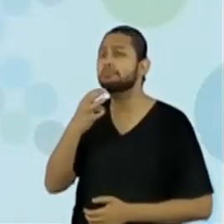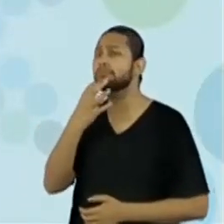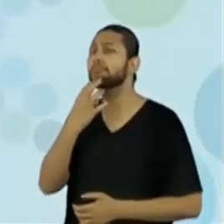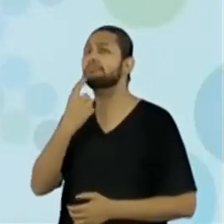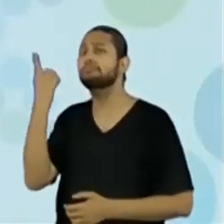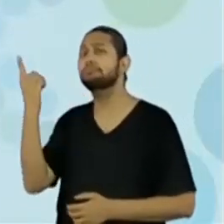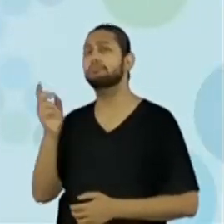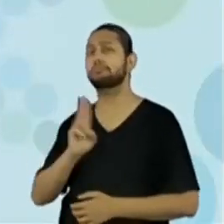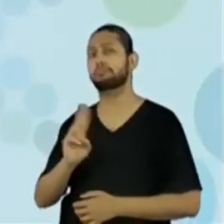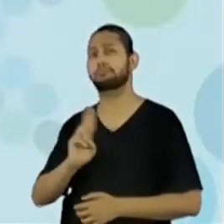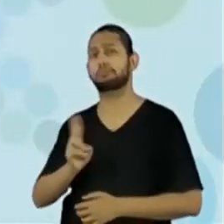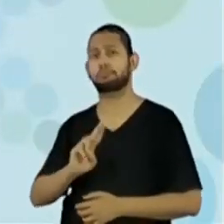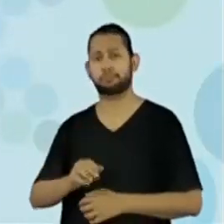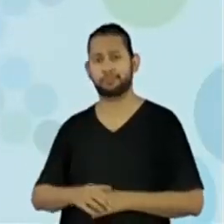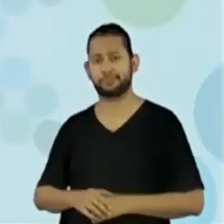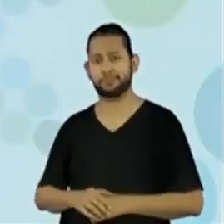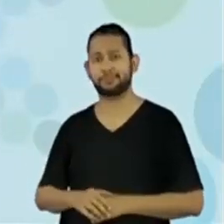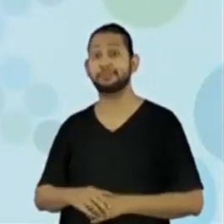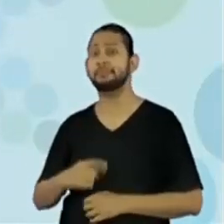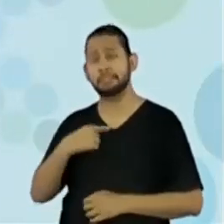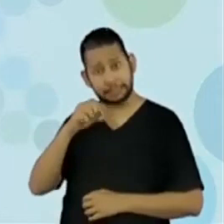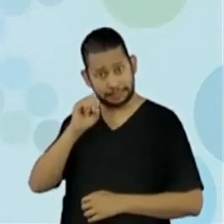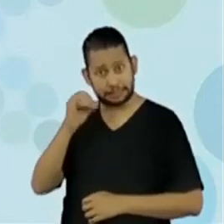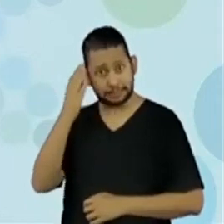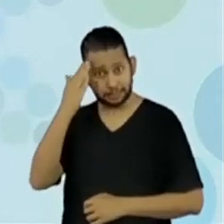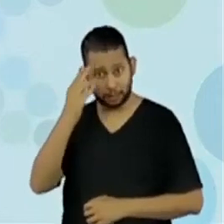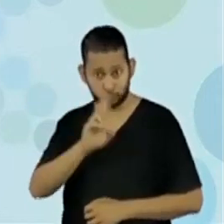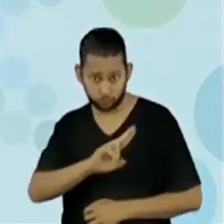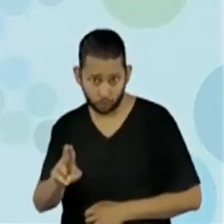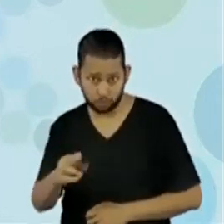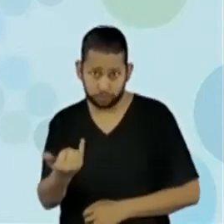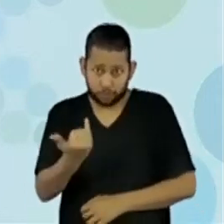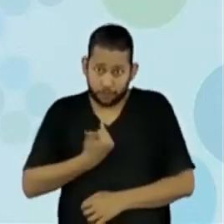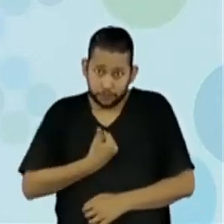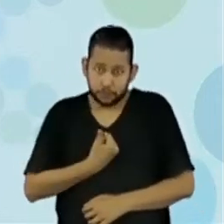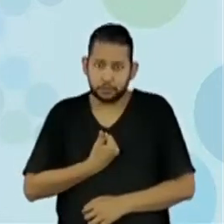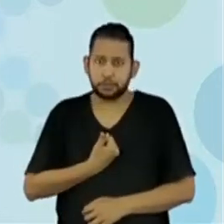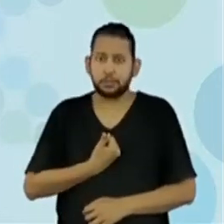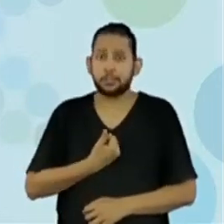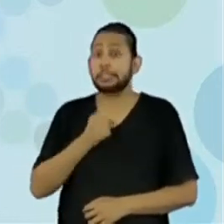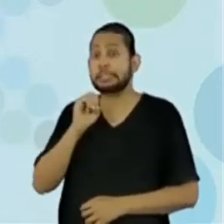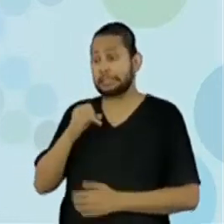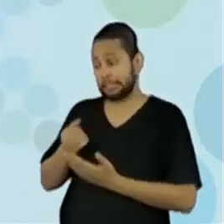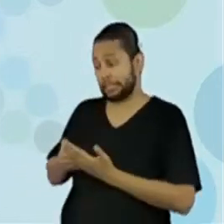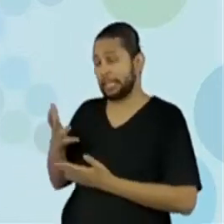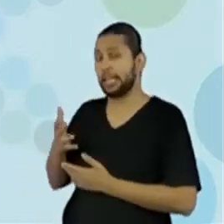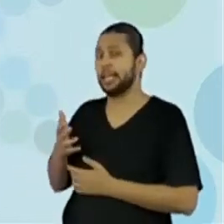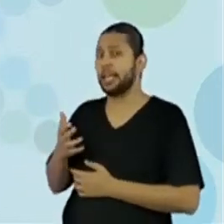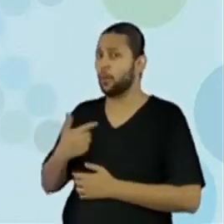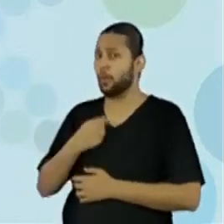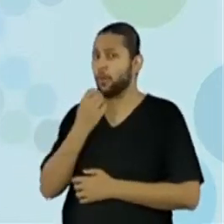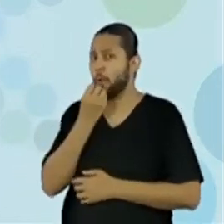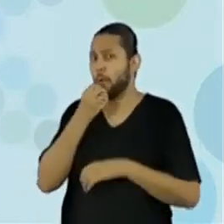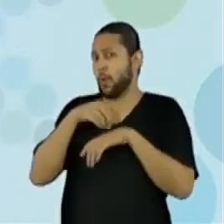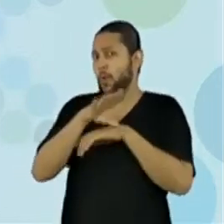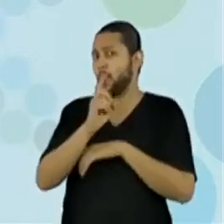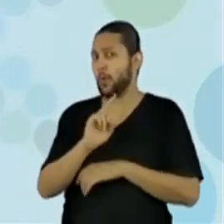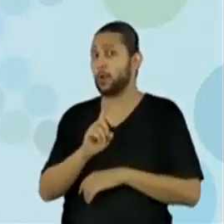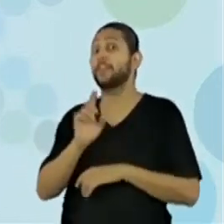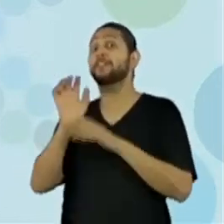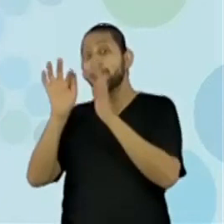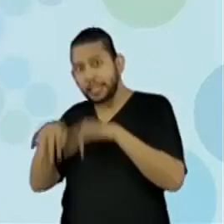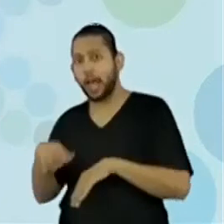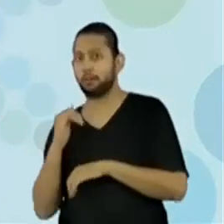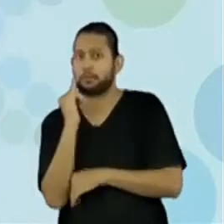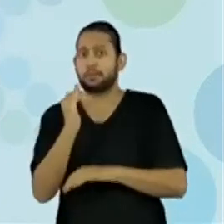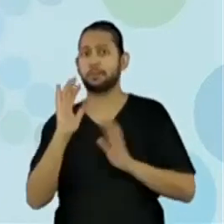nome dessa figura, você me fala, que se você não falar, eu vou contar só no final da aula. Por enquanto, a gente só vai analisar